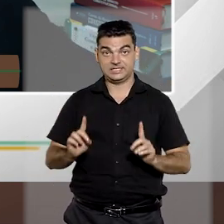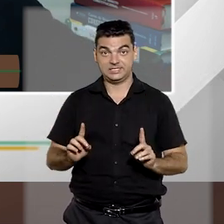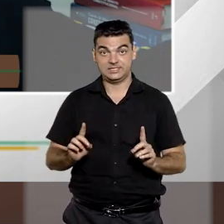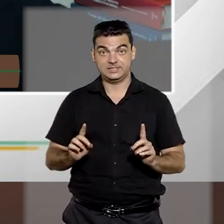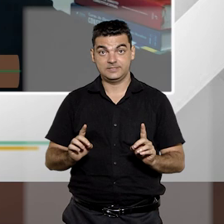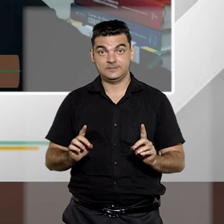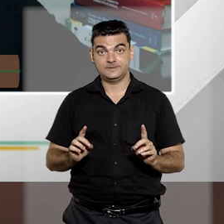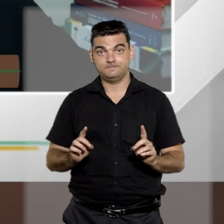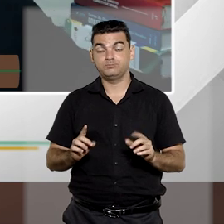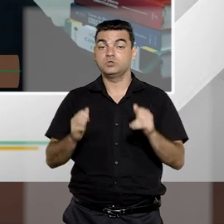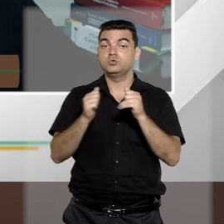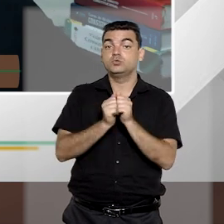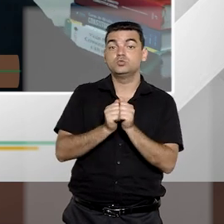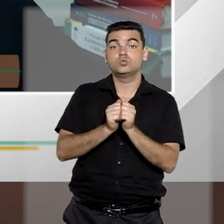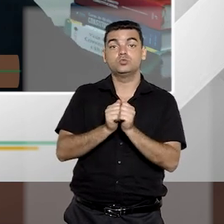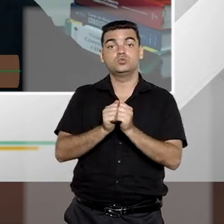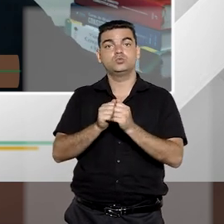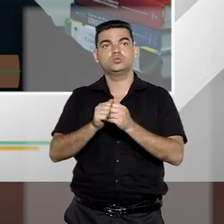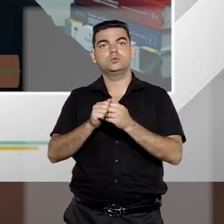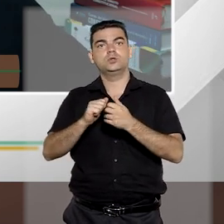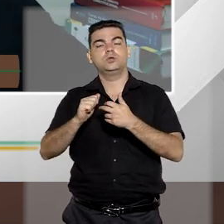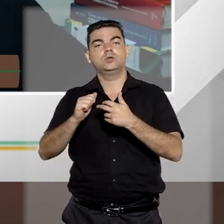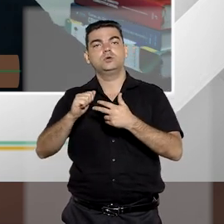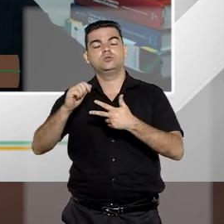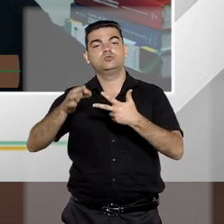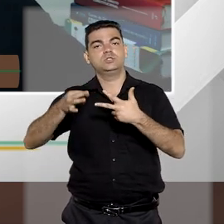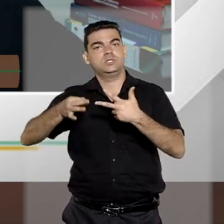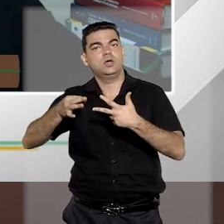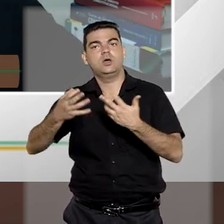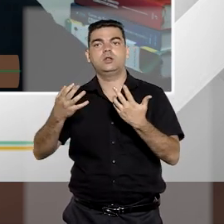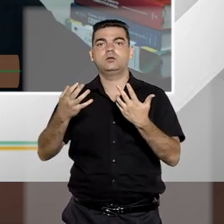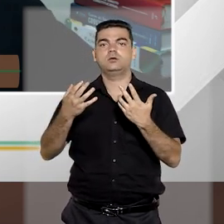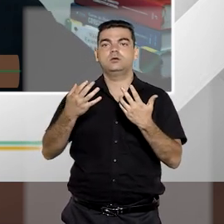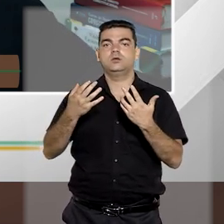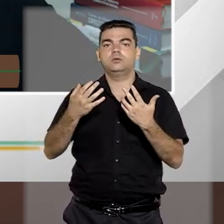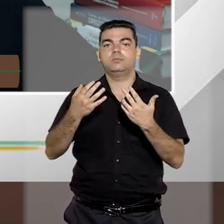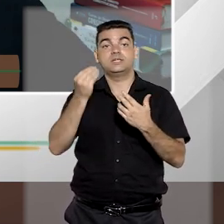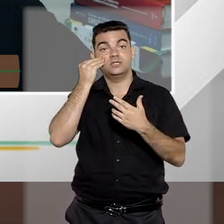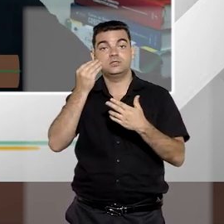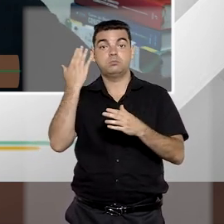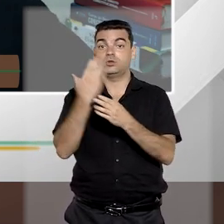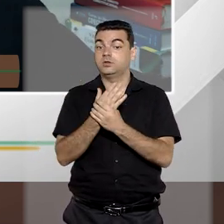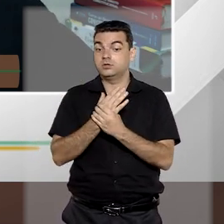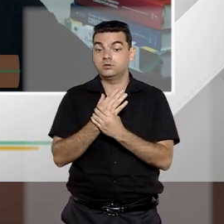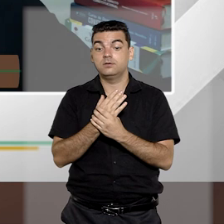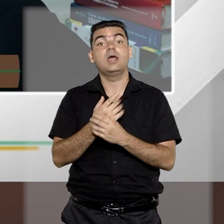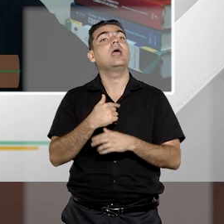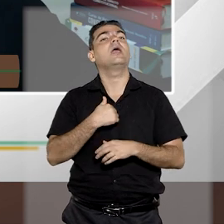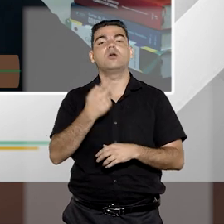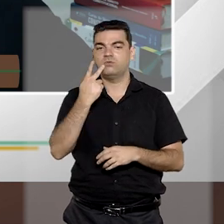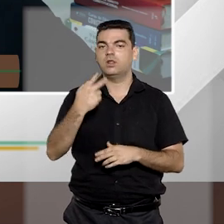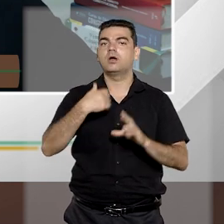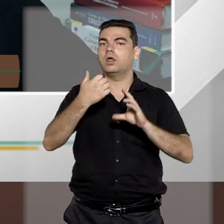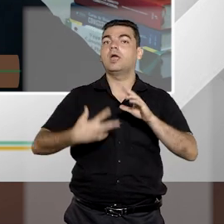deficiência, junto ao Poder Judiciário, para fins de reparação civil, eu sou um eterno defensor aqui do caráter pedagógico do